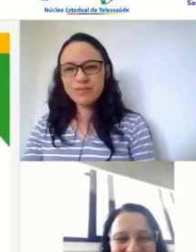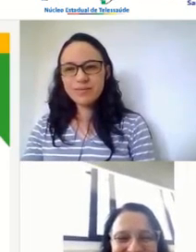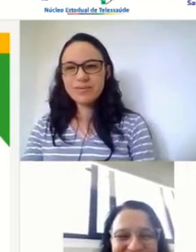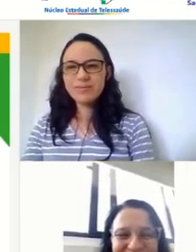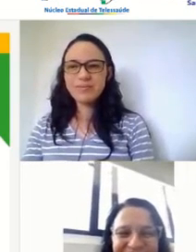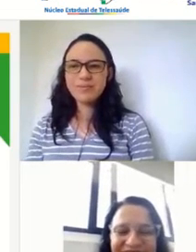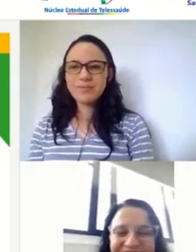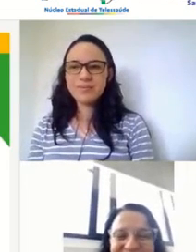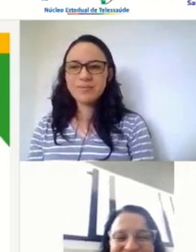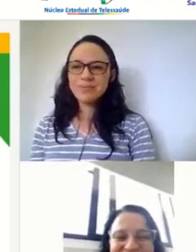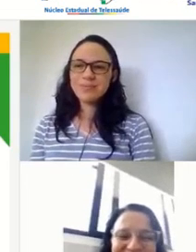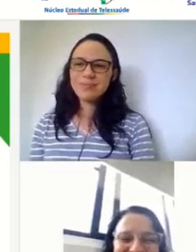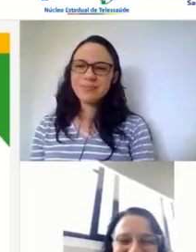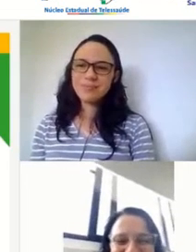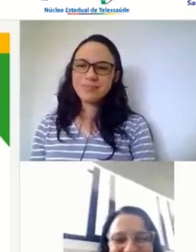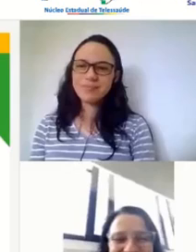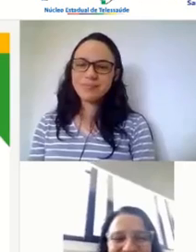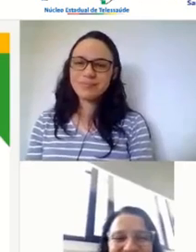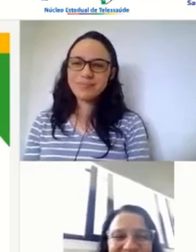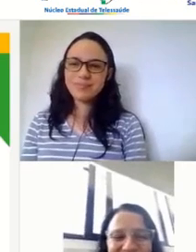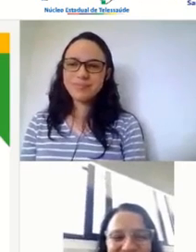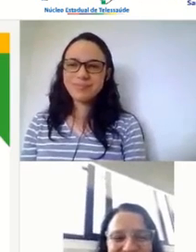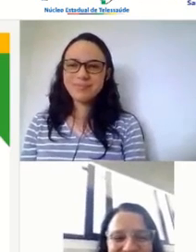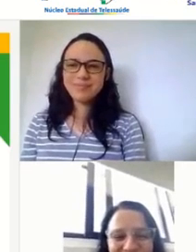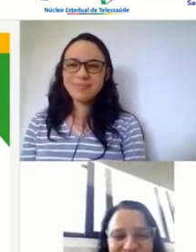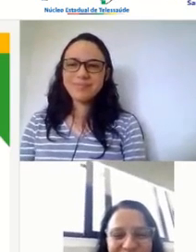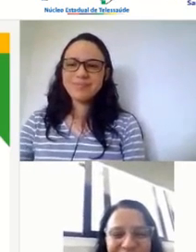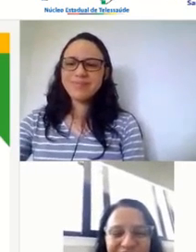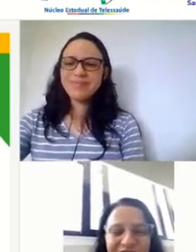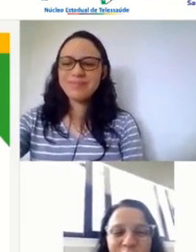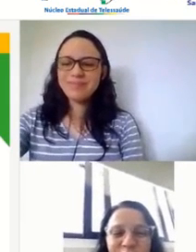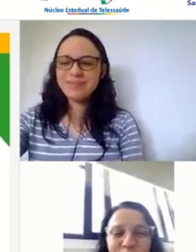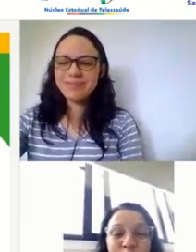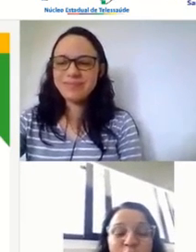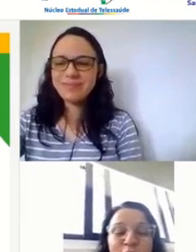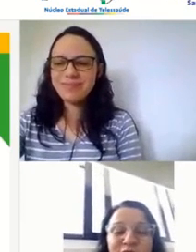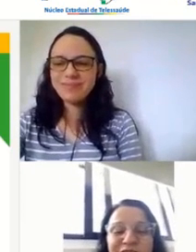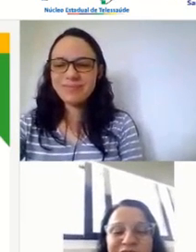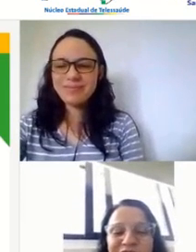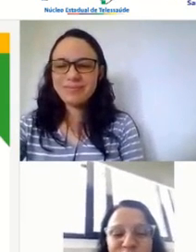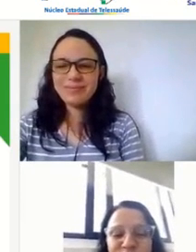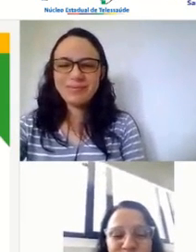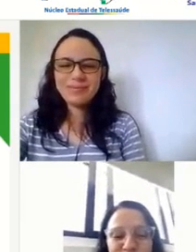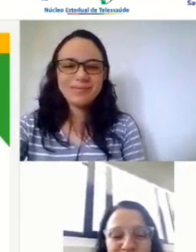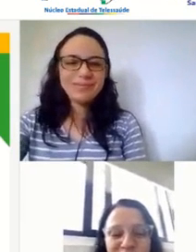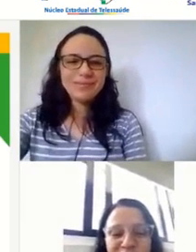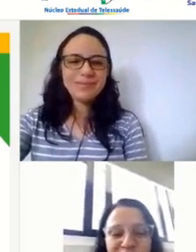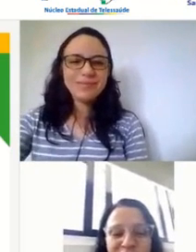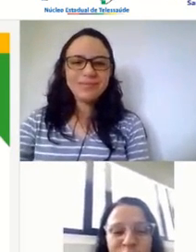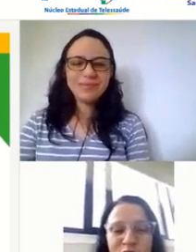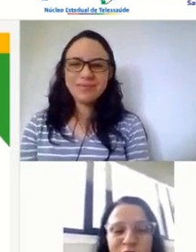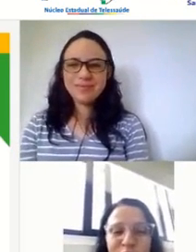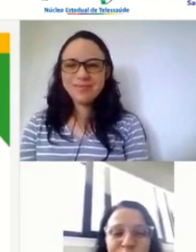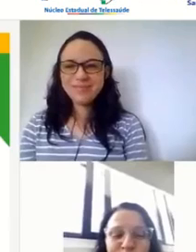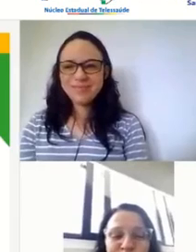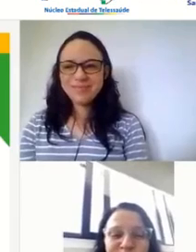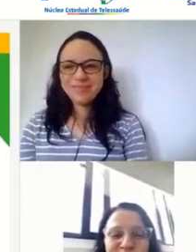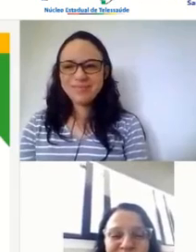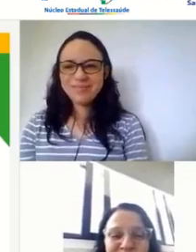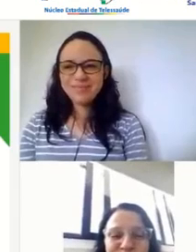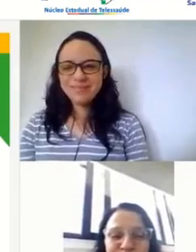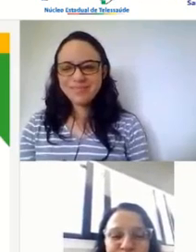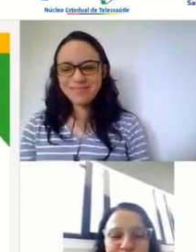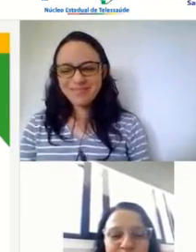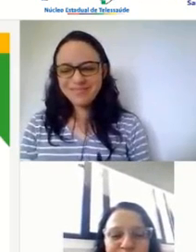só muito feliz eu só só alegria é eu que estou muito feliz com esse momento muito bom tudo bom